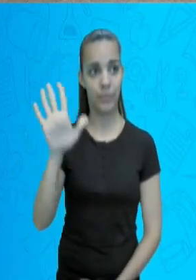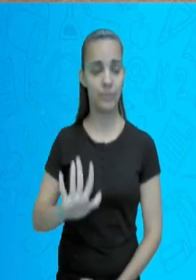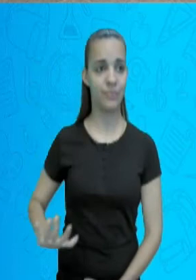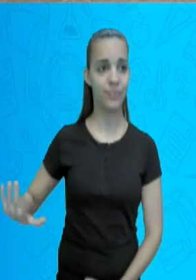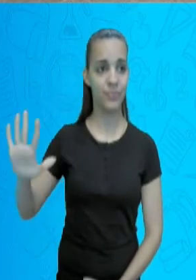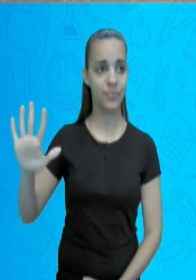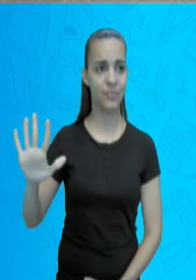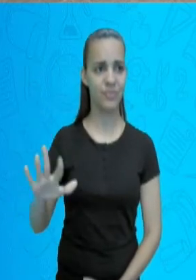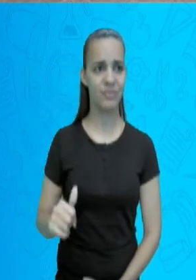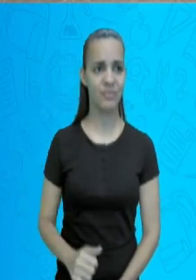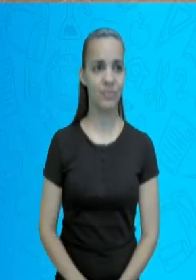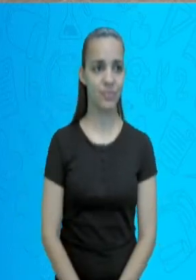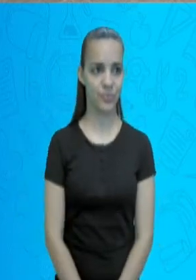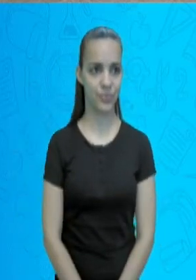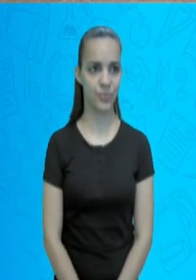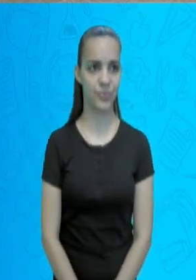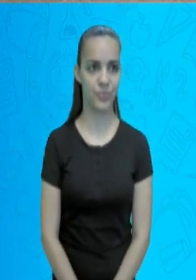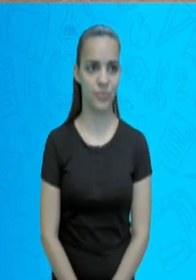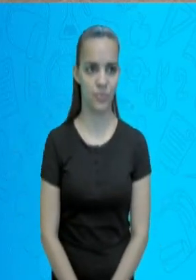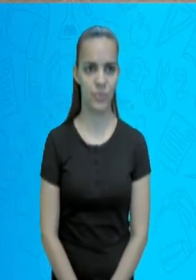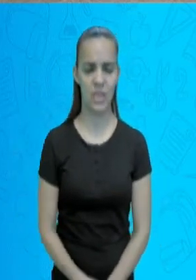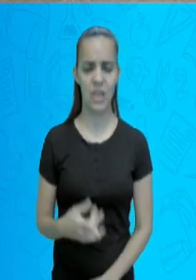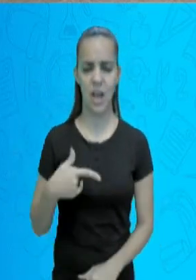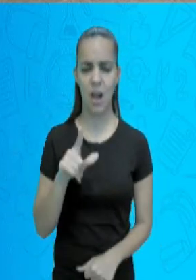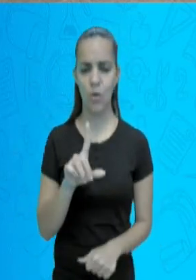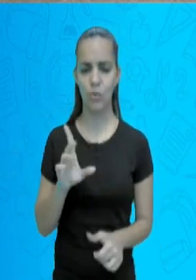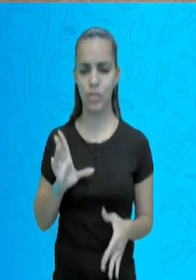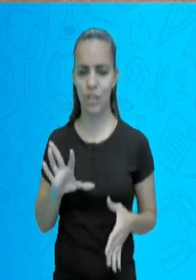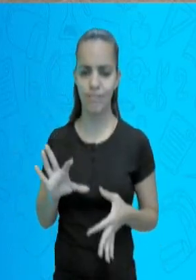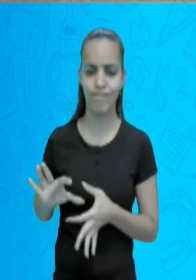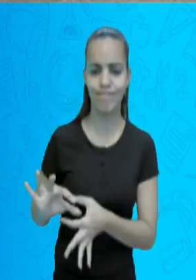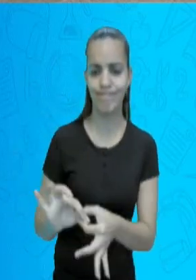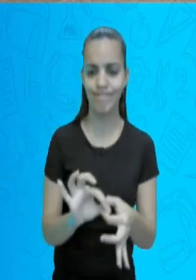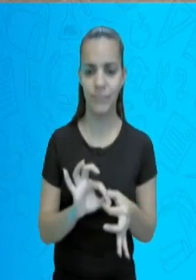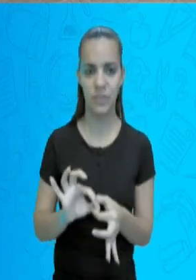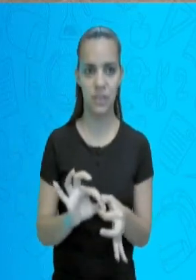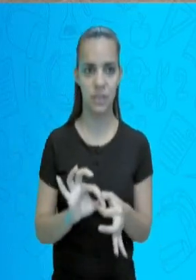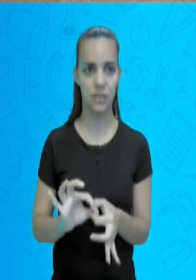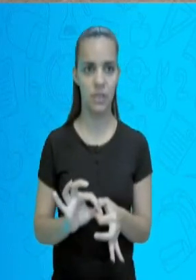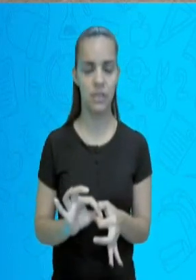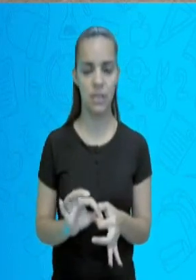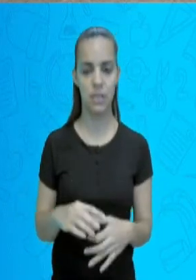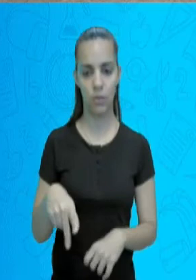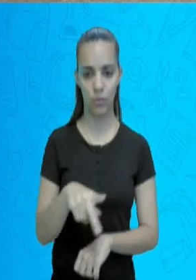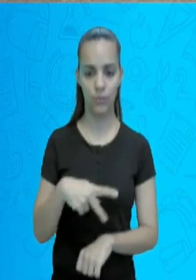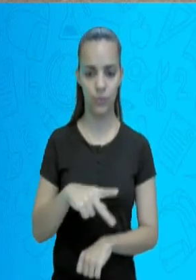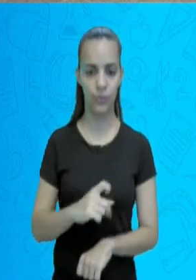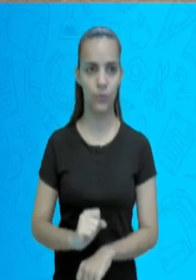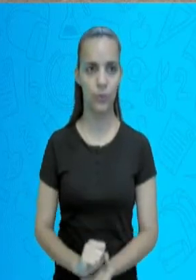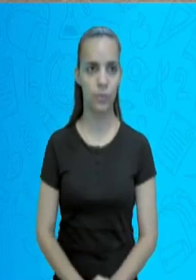o berço da civilização ocidental, ok?